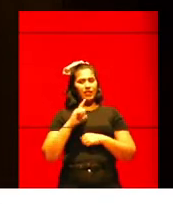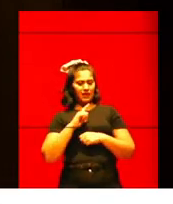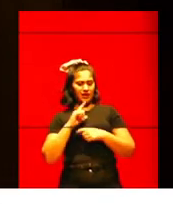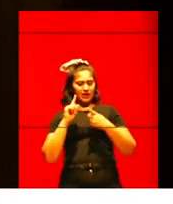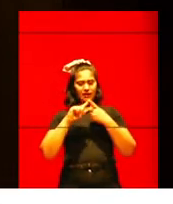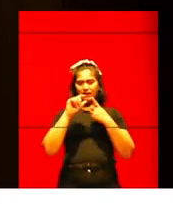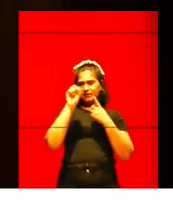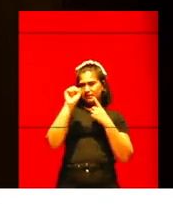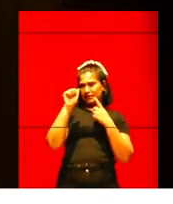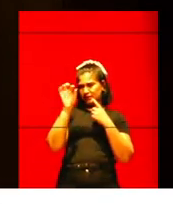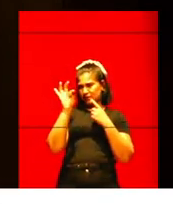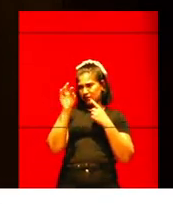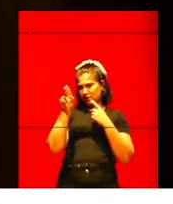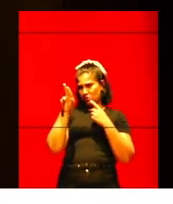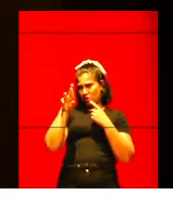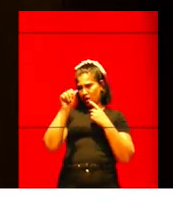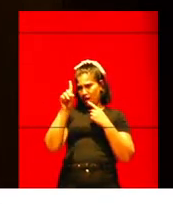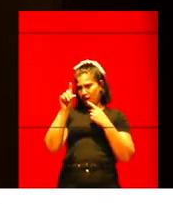insaturada?